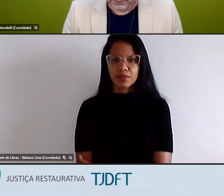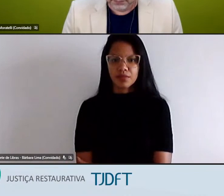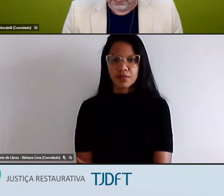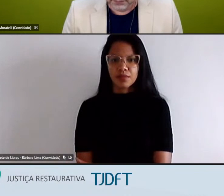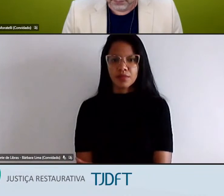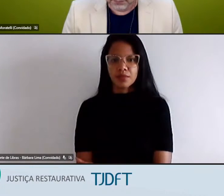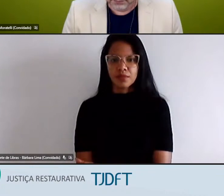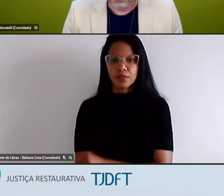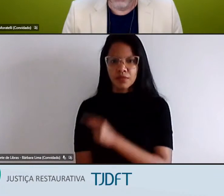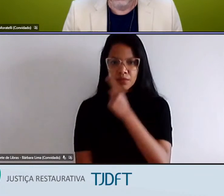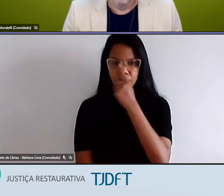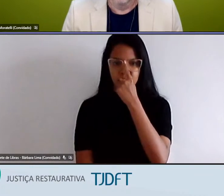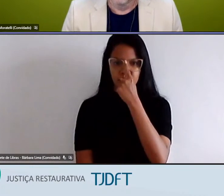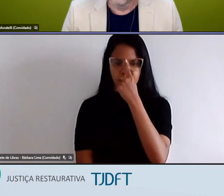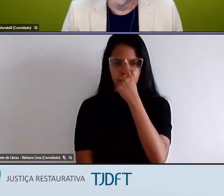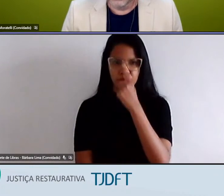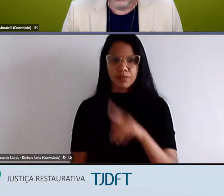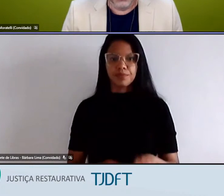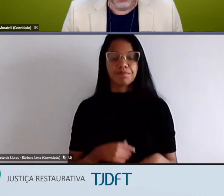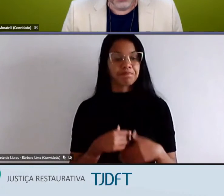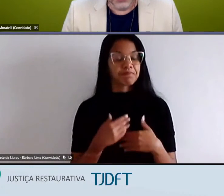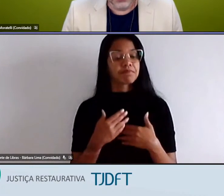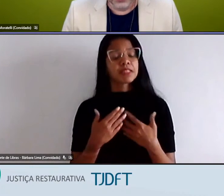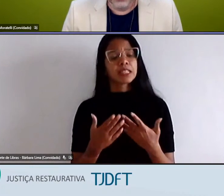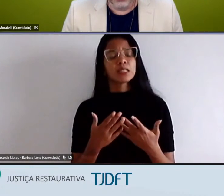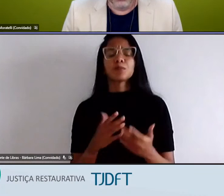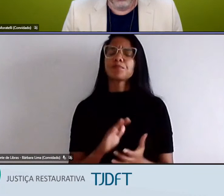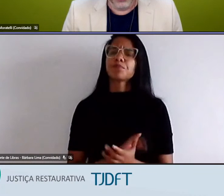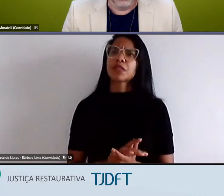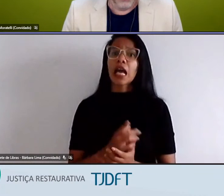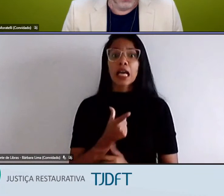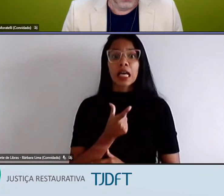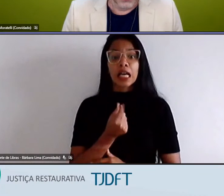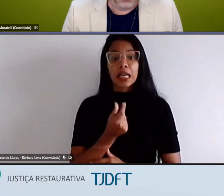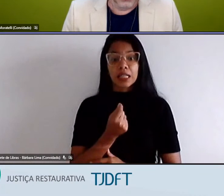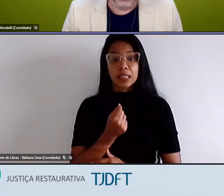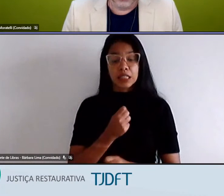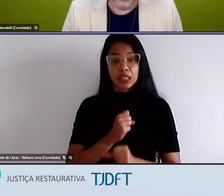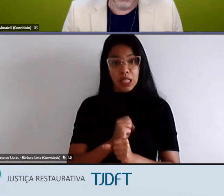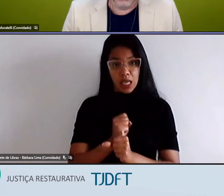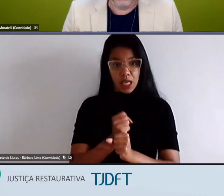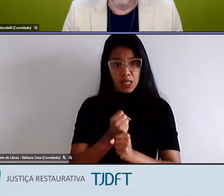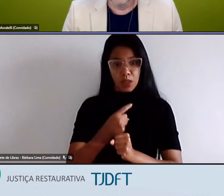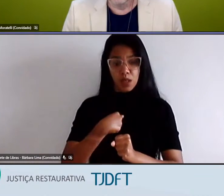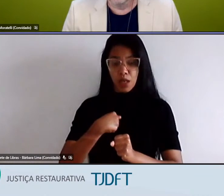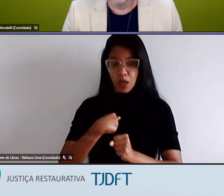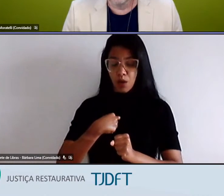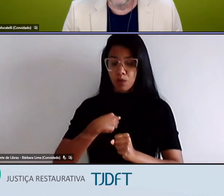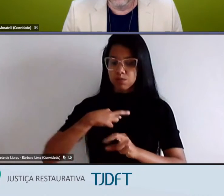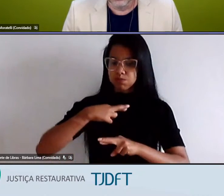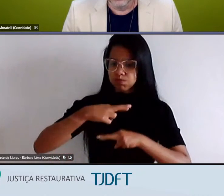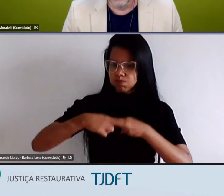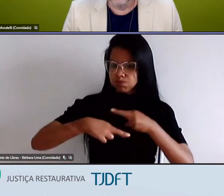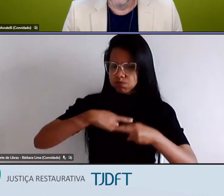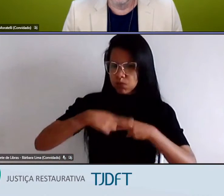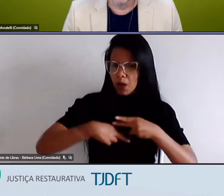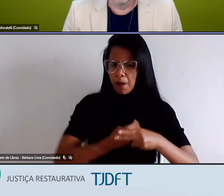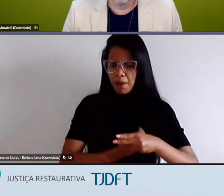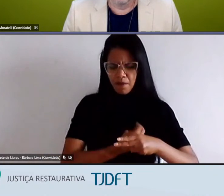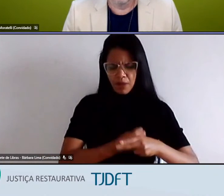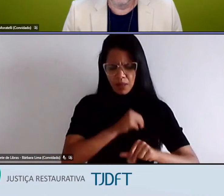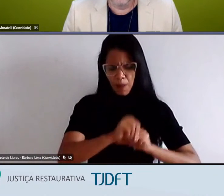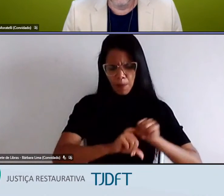Northern Ireland. Então, durante 20 anos, eu me envolvi na reabilitação de prisioneiros, com